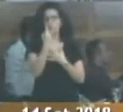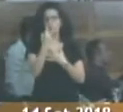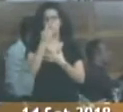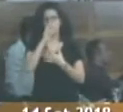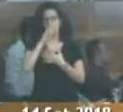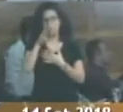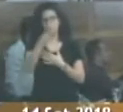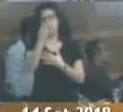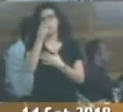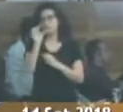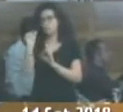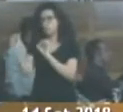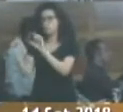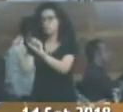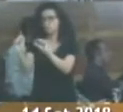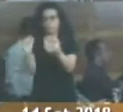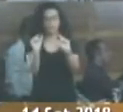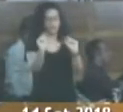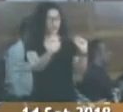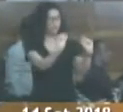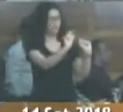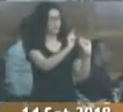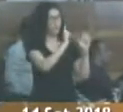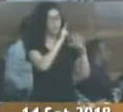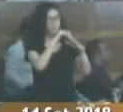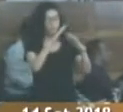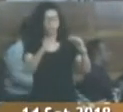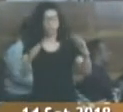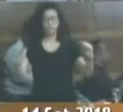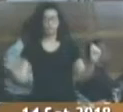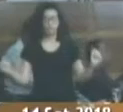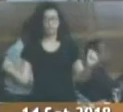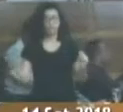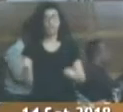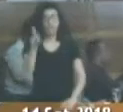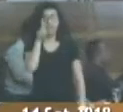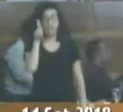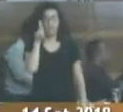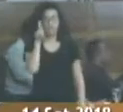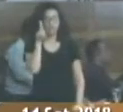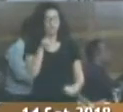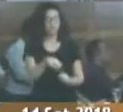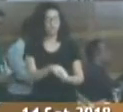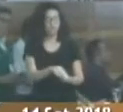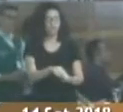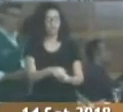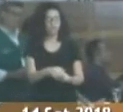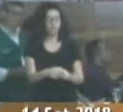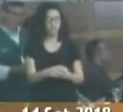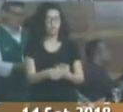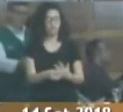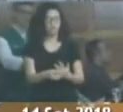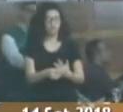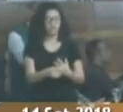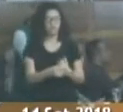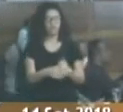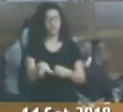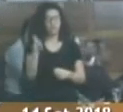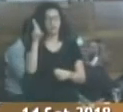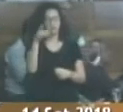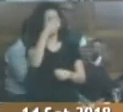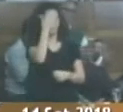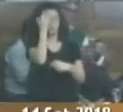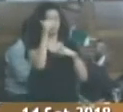1,5 milhão de sementes para as fazendas marinhas. Então, isso representa aqui, né, para os